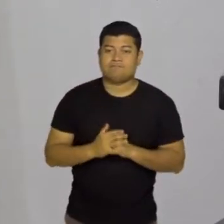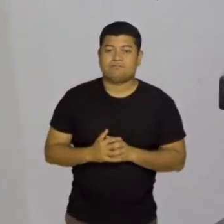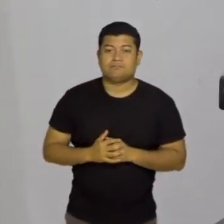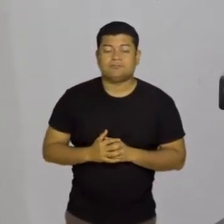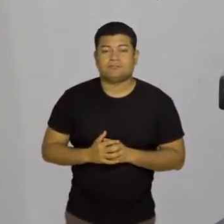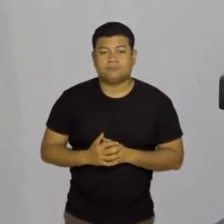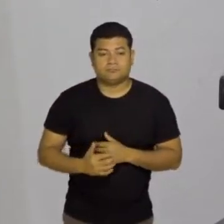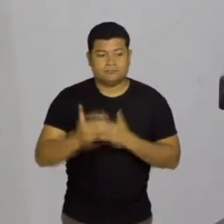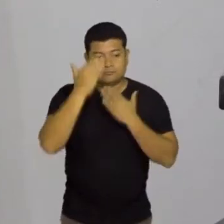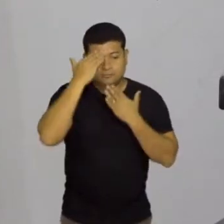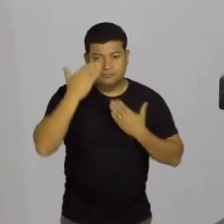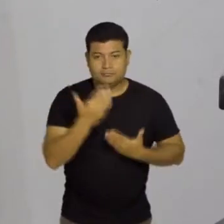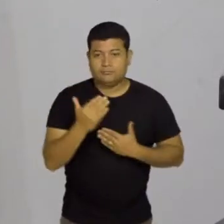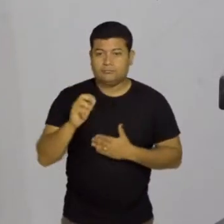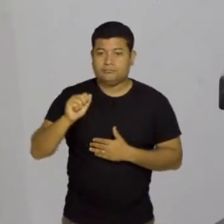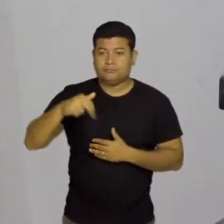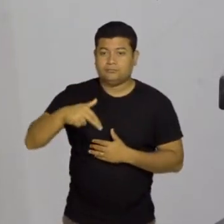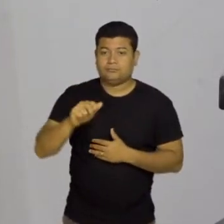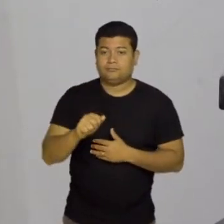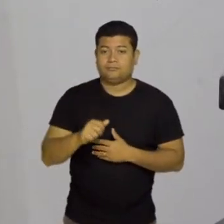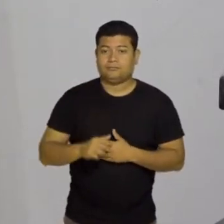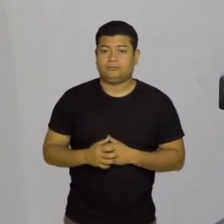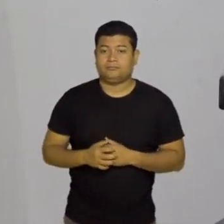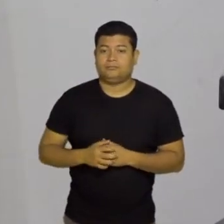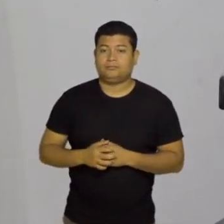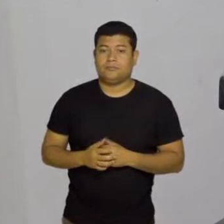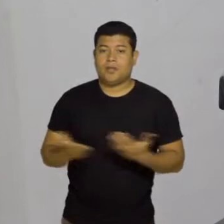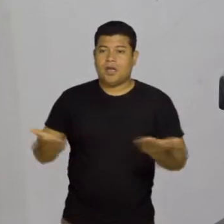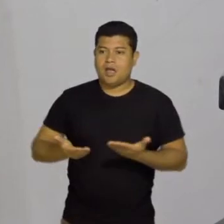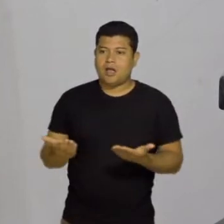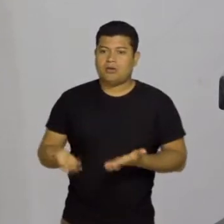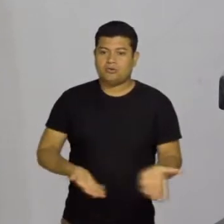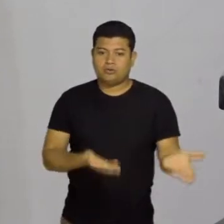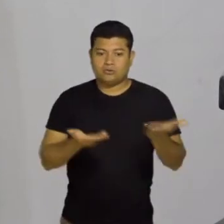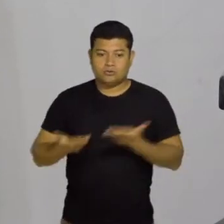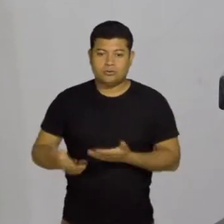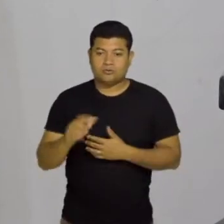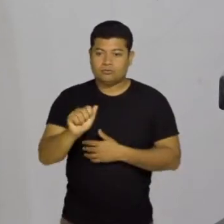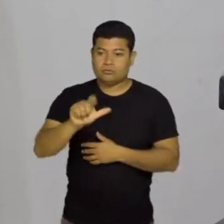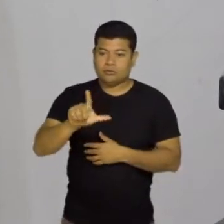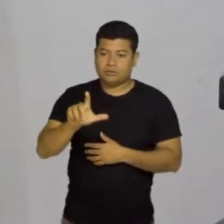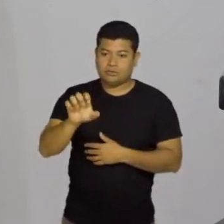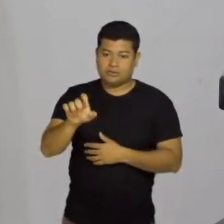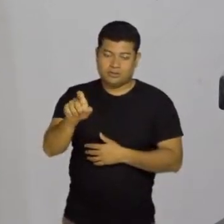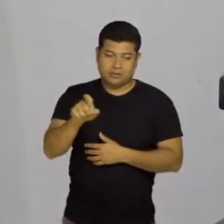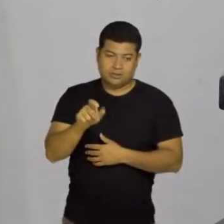Obrigado, Ana. E agora nós temos o Alexandre. Por favor, Alexandre.